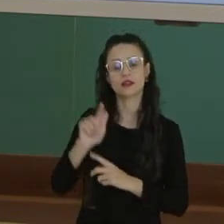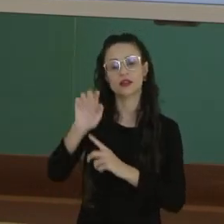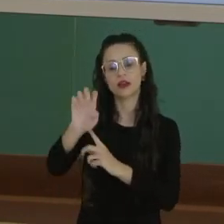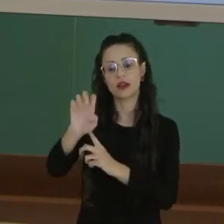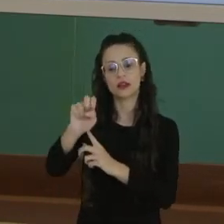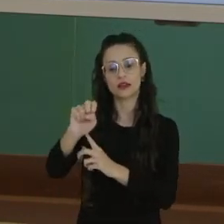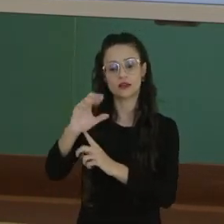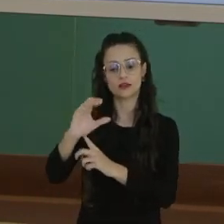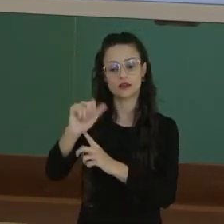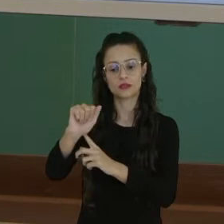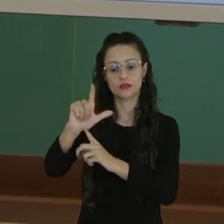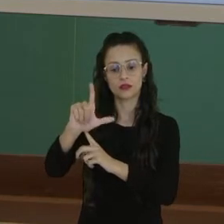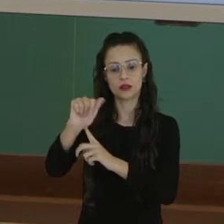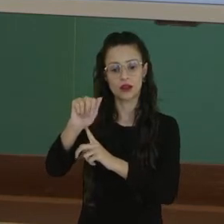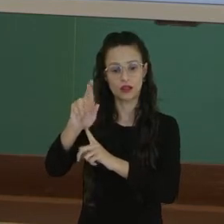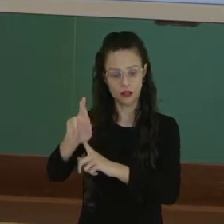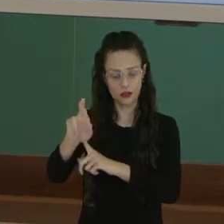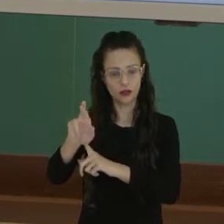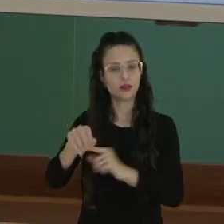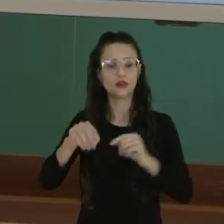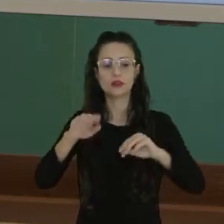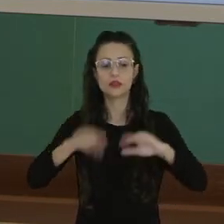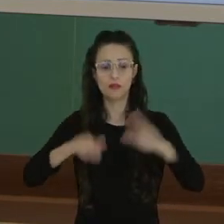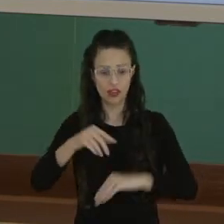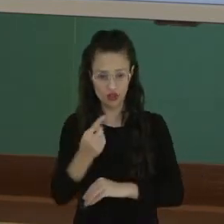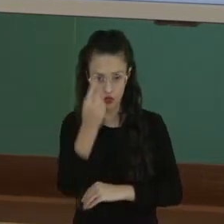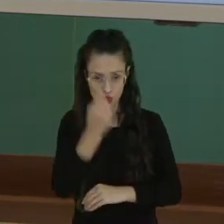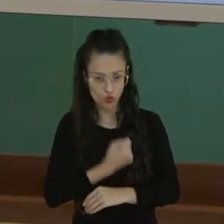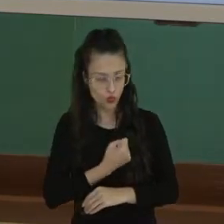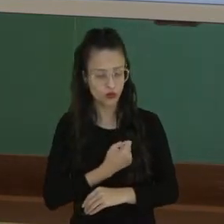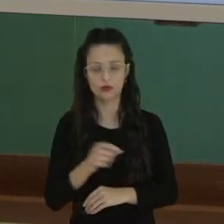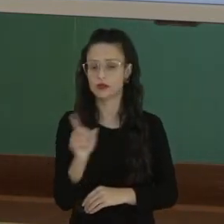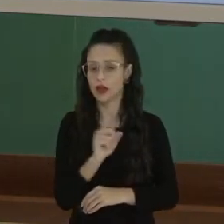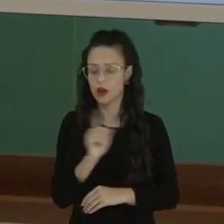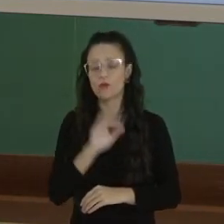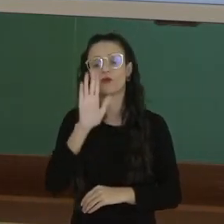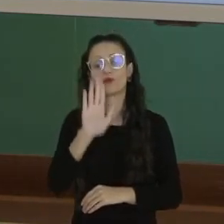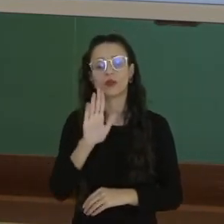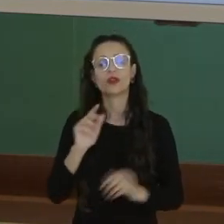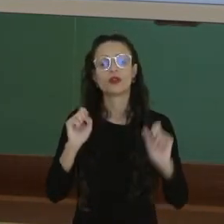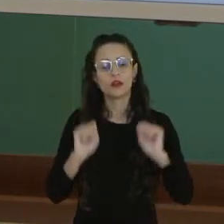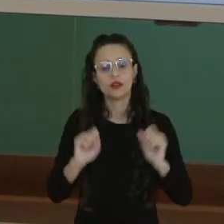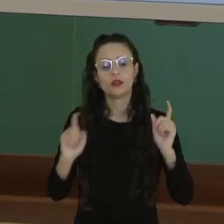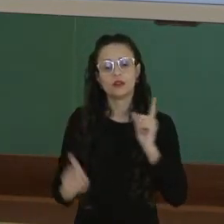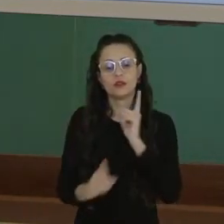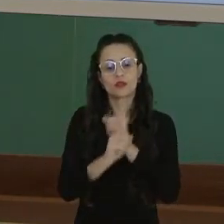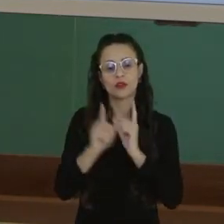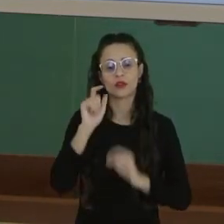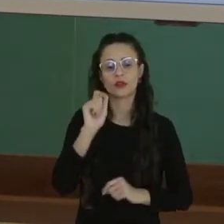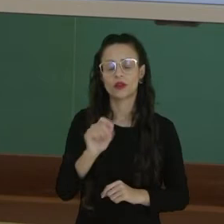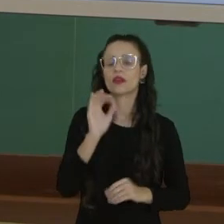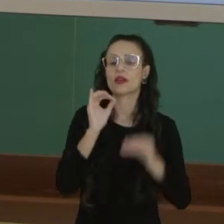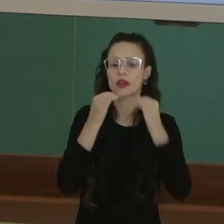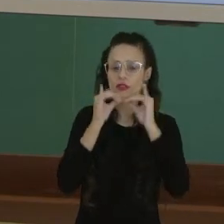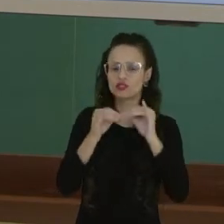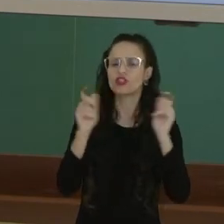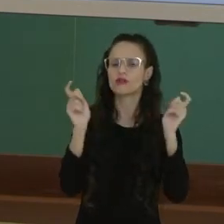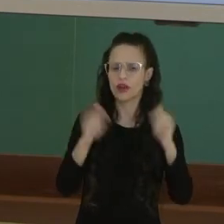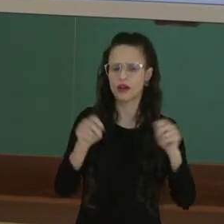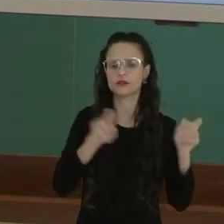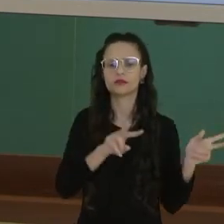na verdade, depende apenas de um módulo, de um número, certo? Então, nós podemos identificar que a energia ela pode ser